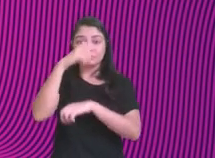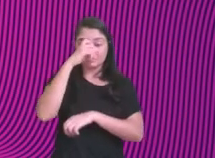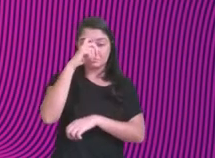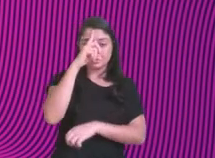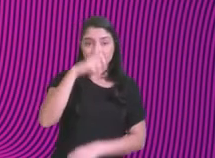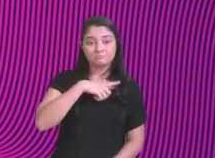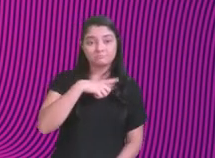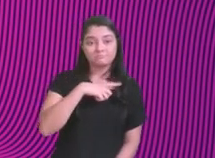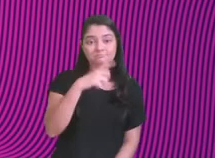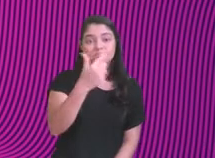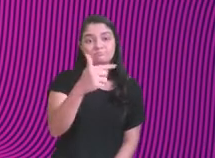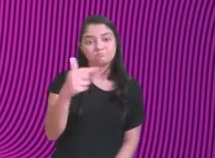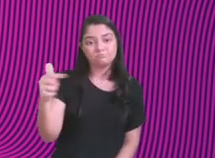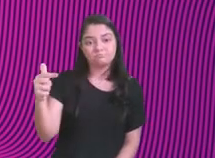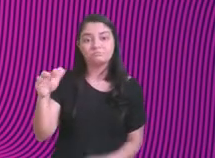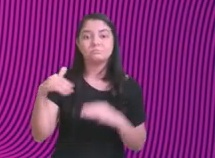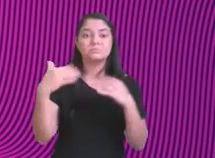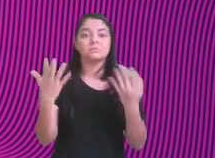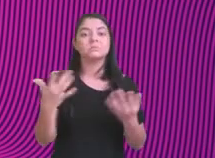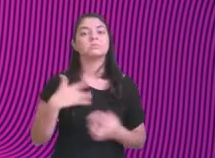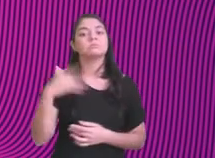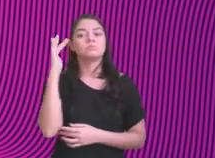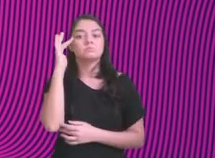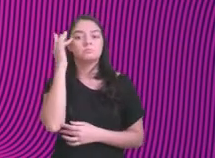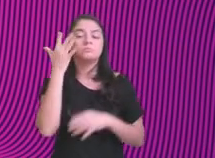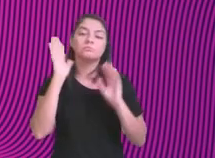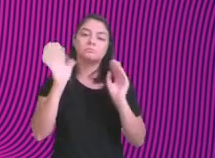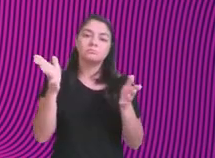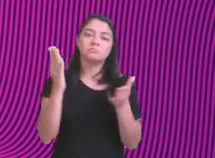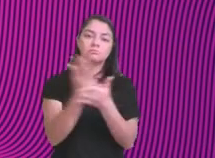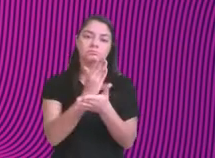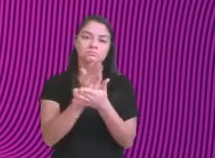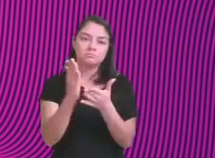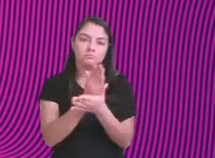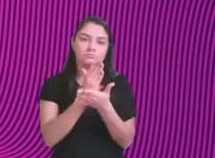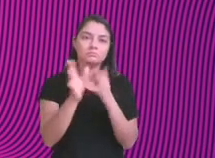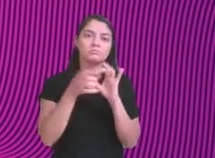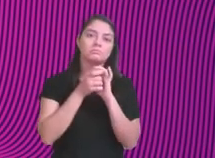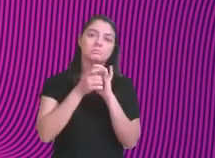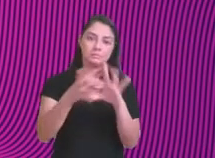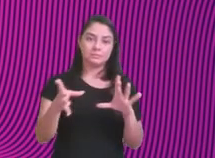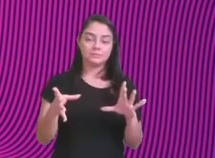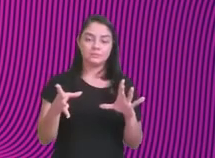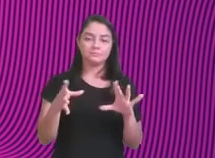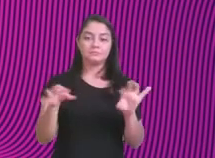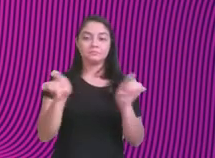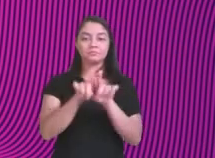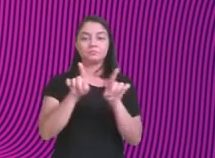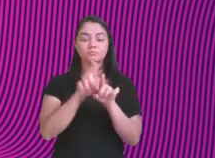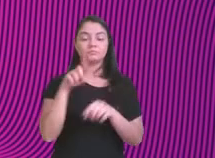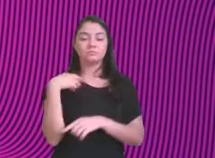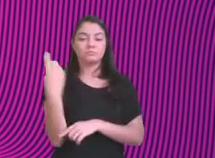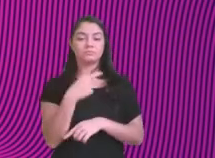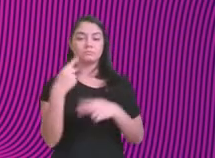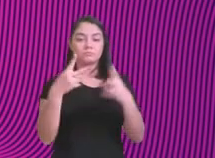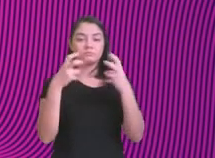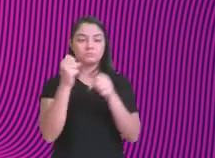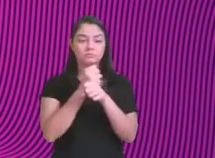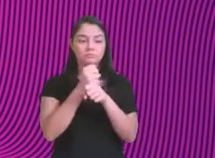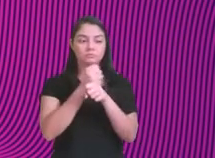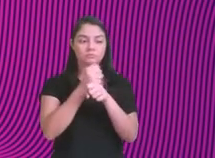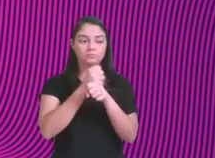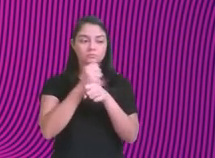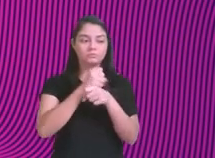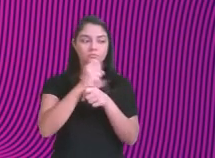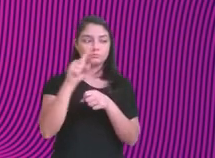que a laparoscopia ela já oferece vantagens em relação à cirurgia aberta, isso a gente viu, né, nos últimos anos. A